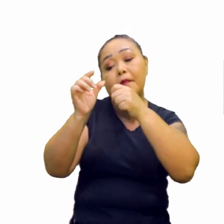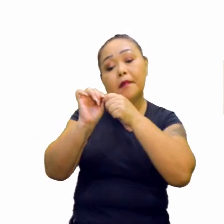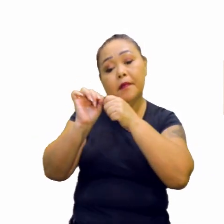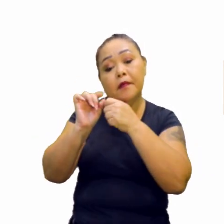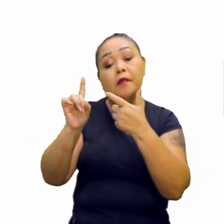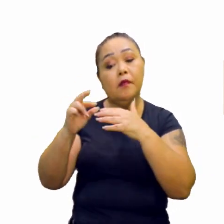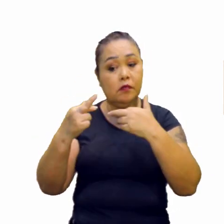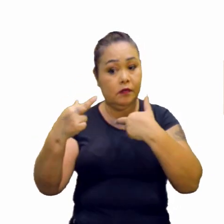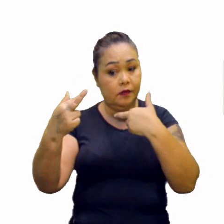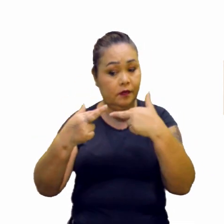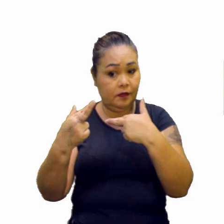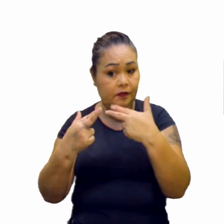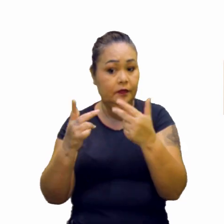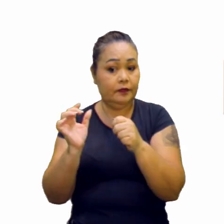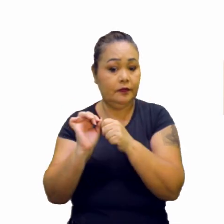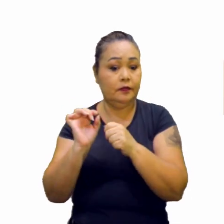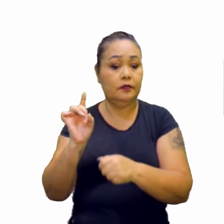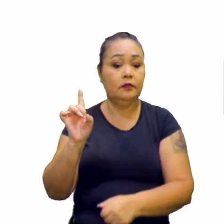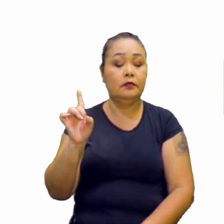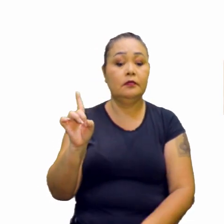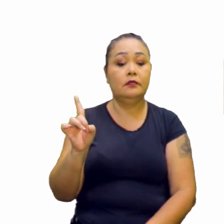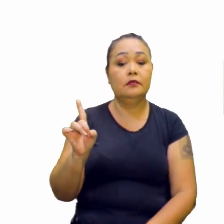processo